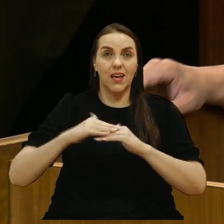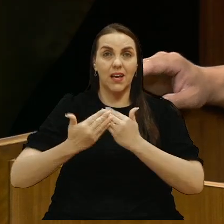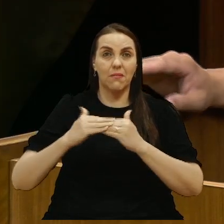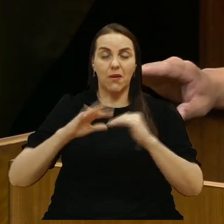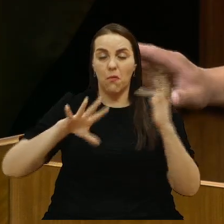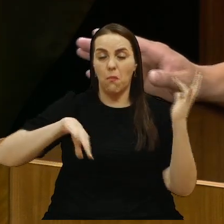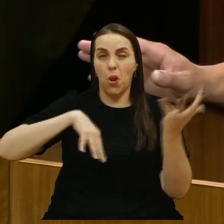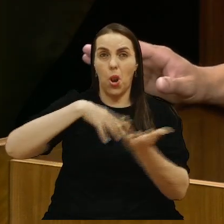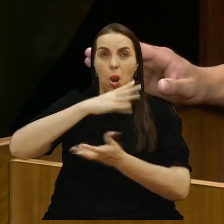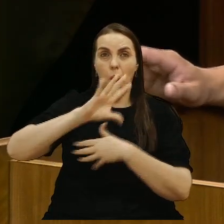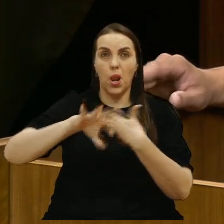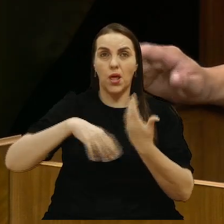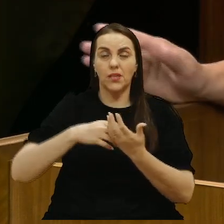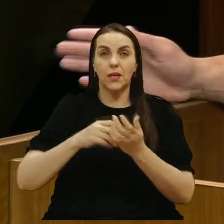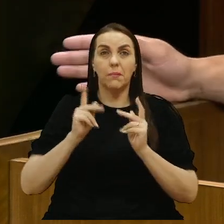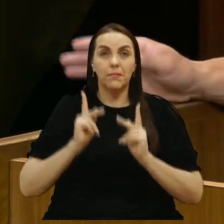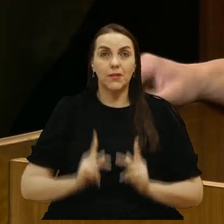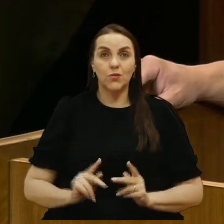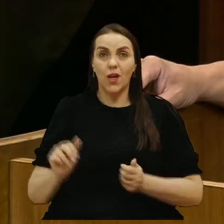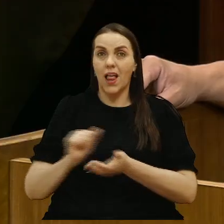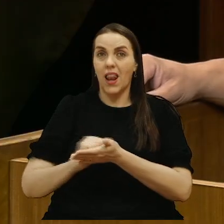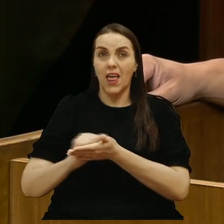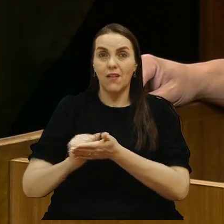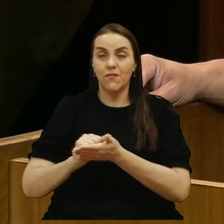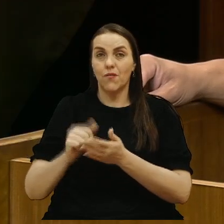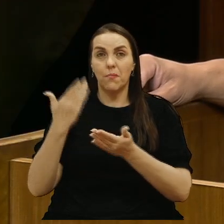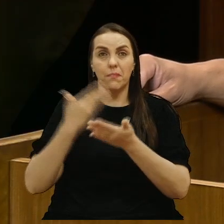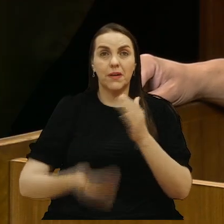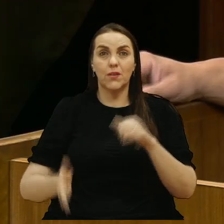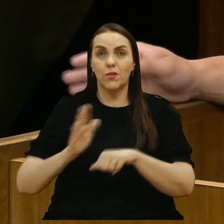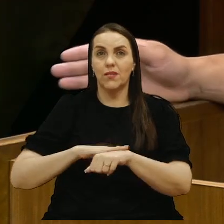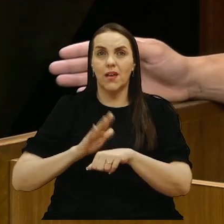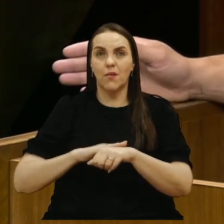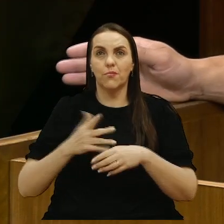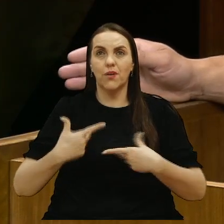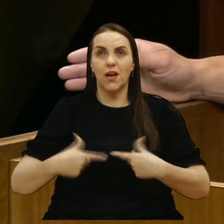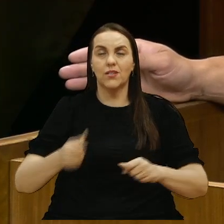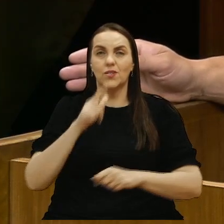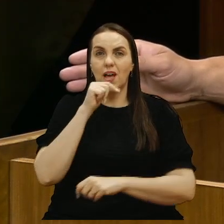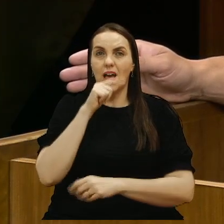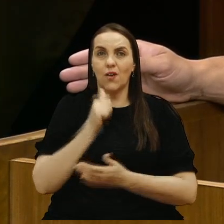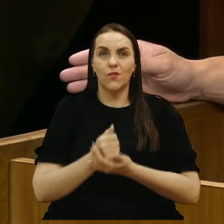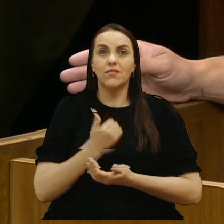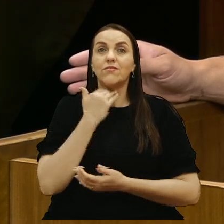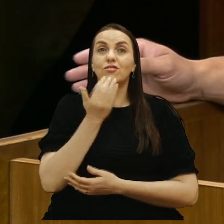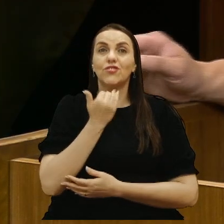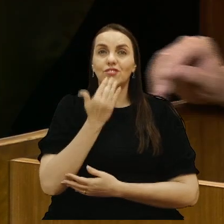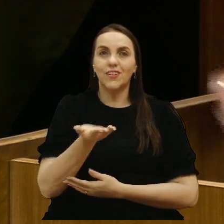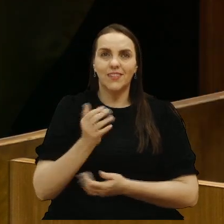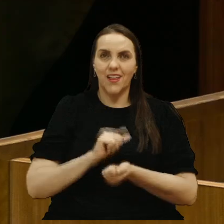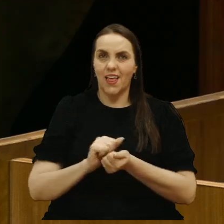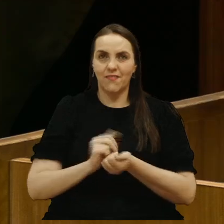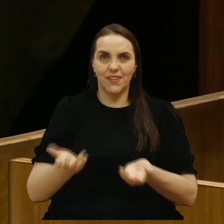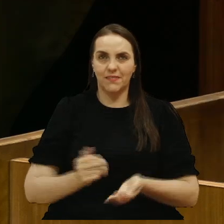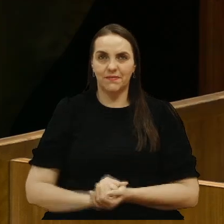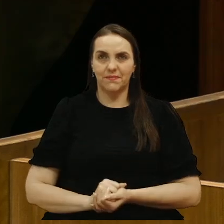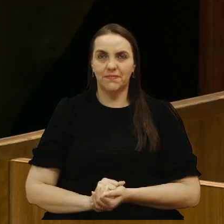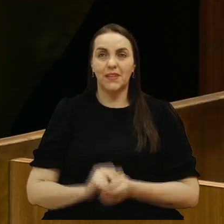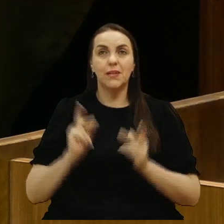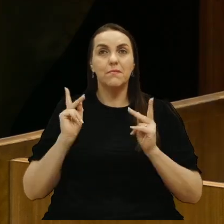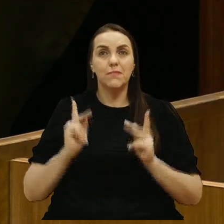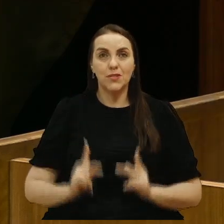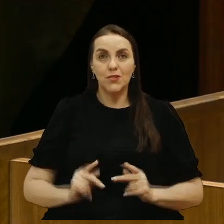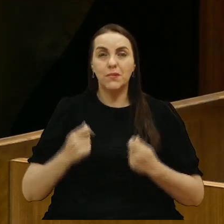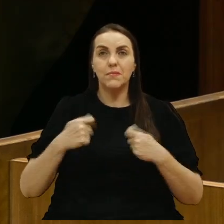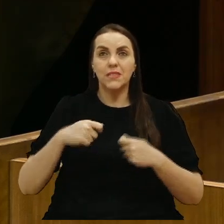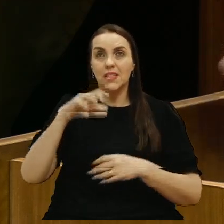tudo. Então, quem lavou o material só perdeu tempo e gastou água. Não serve para nada lavar. As pessoas têm que